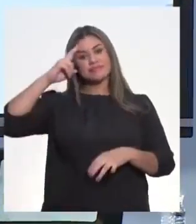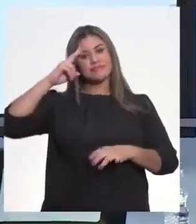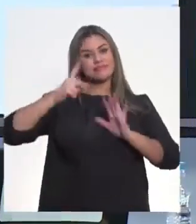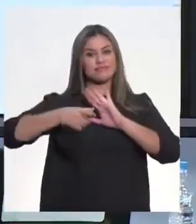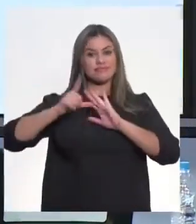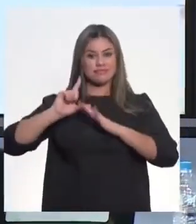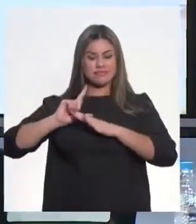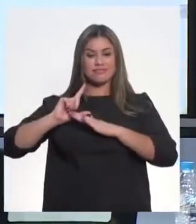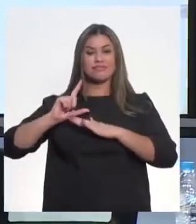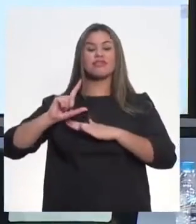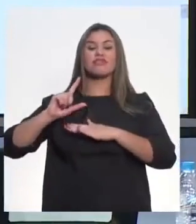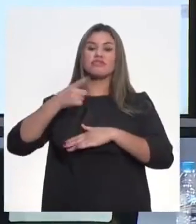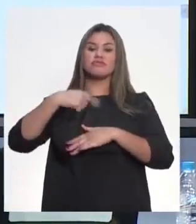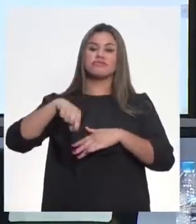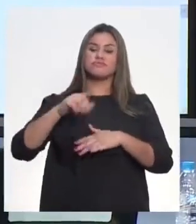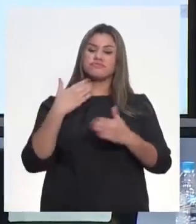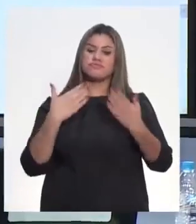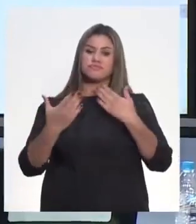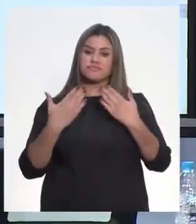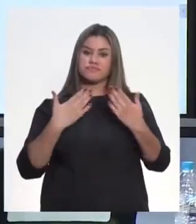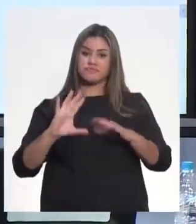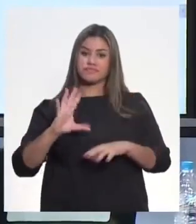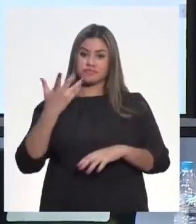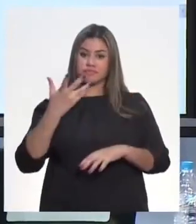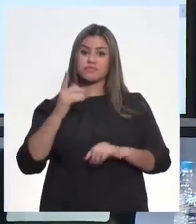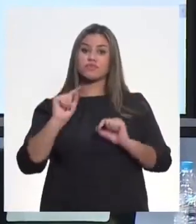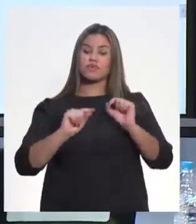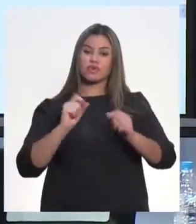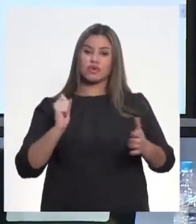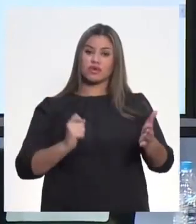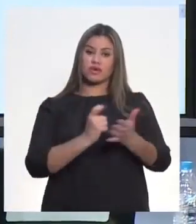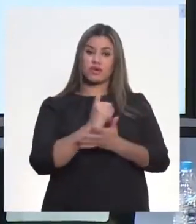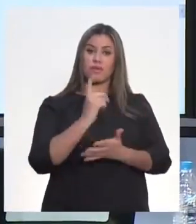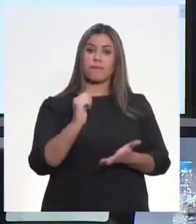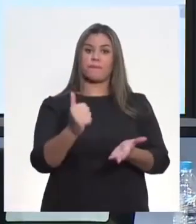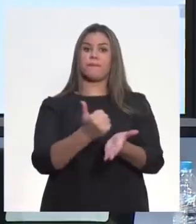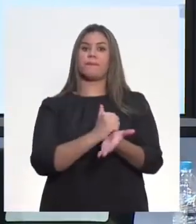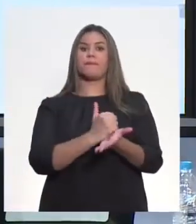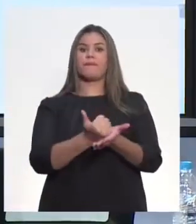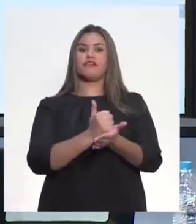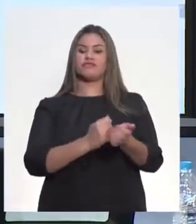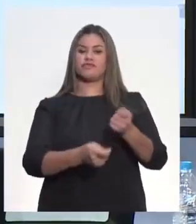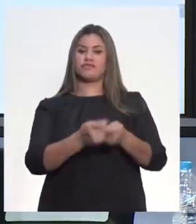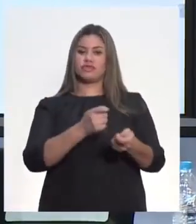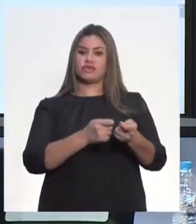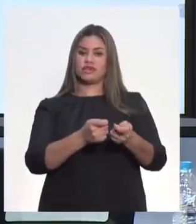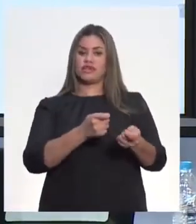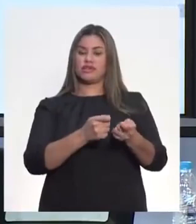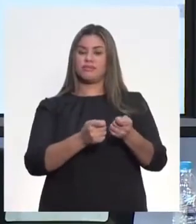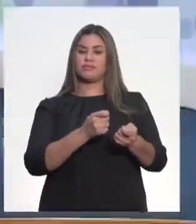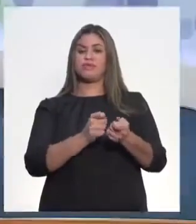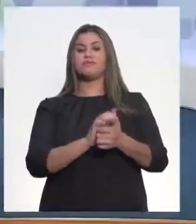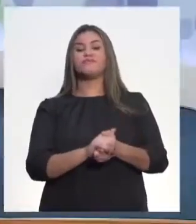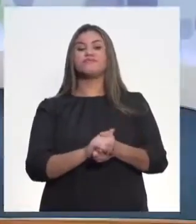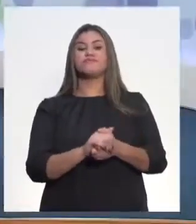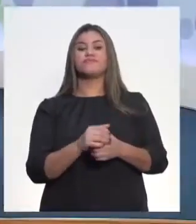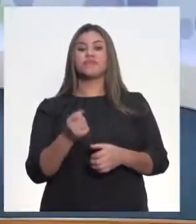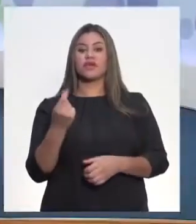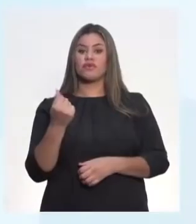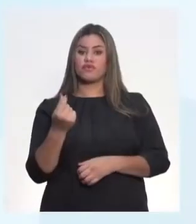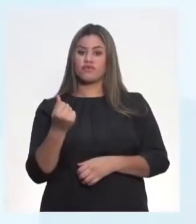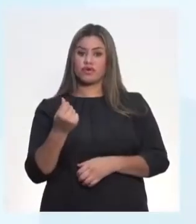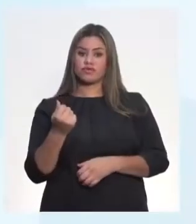situação, problema, em que ela trazia a compra de um videogame, o preço desse videogame, que é a